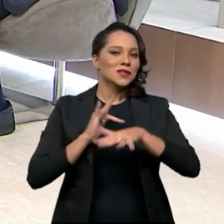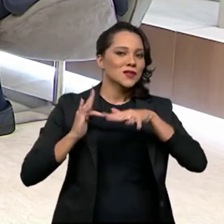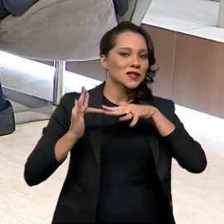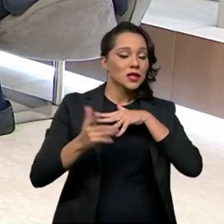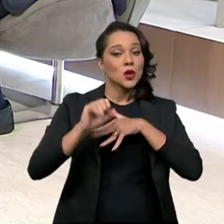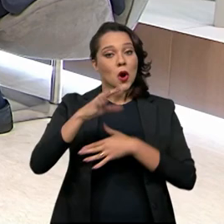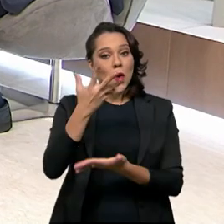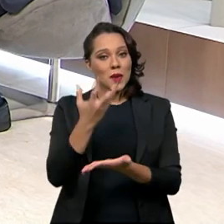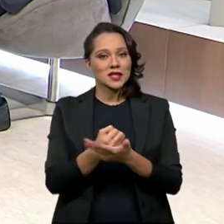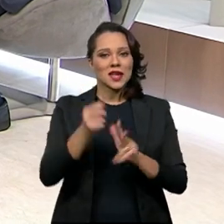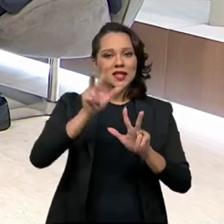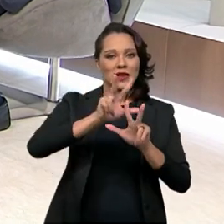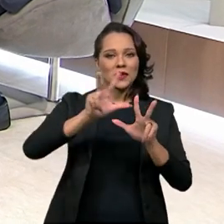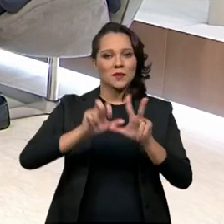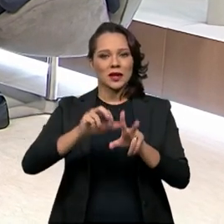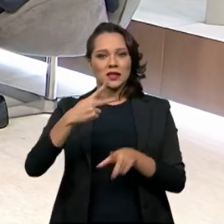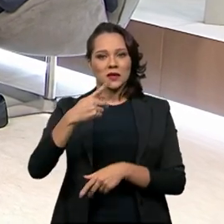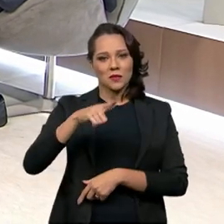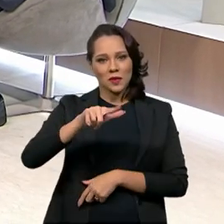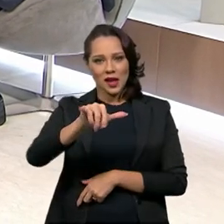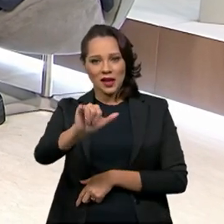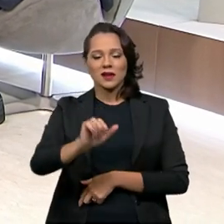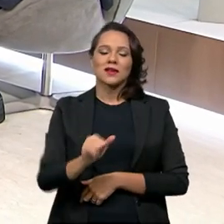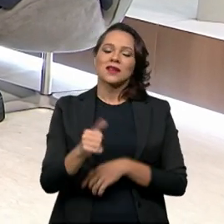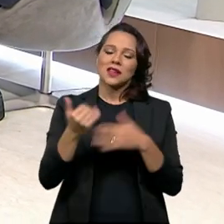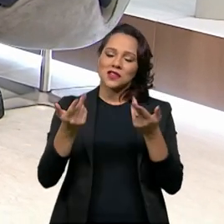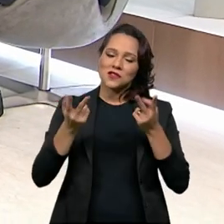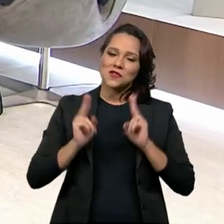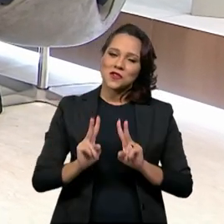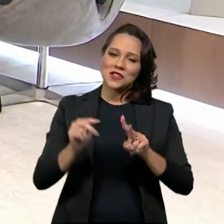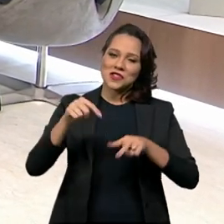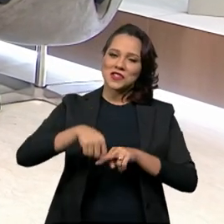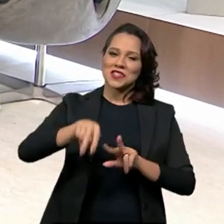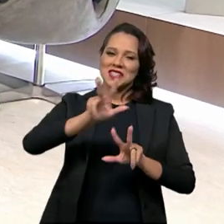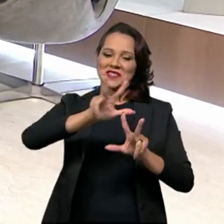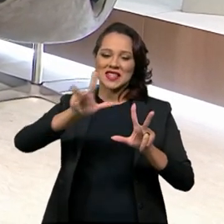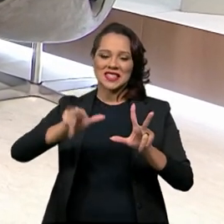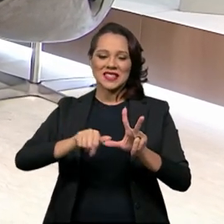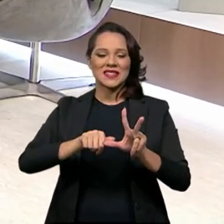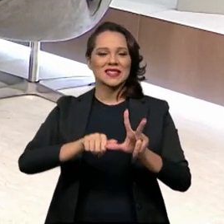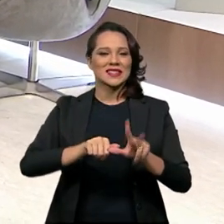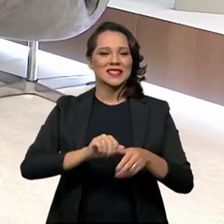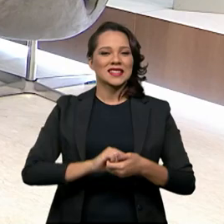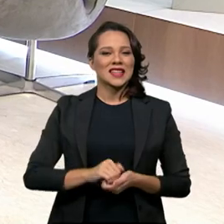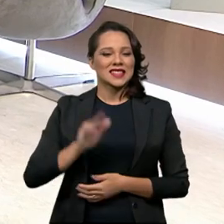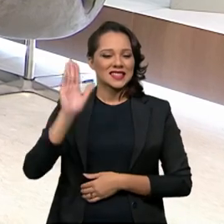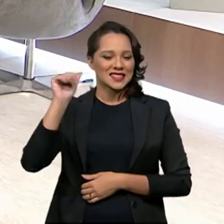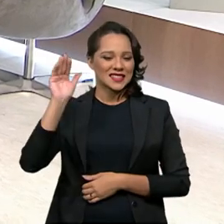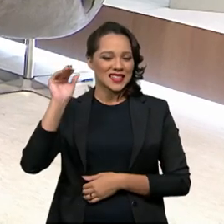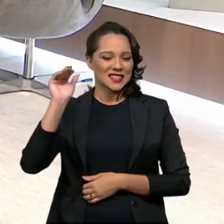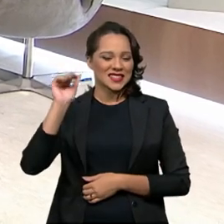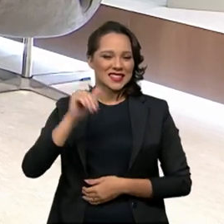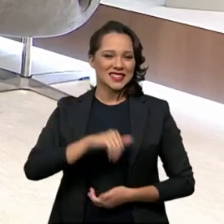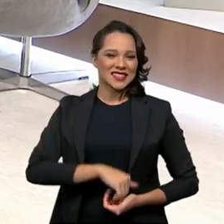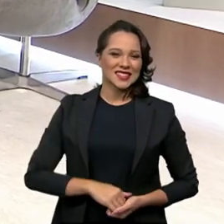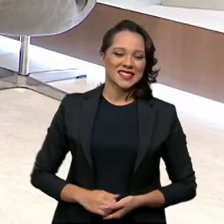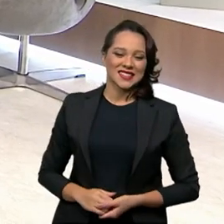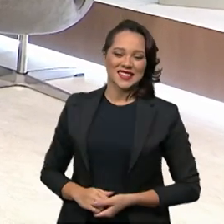sociais ou baixar o TV Brasil Play. E o Brasil continua em Pauta aqui na TV Brasil. Até o próximo programa.